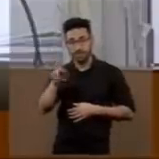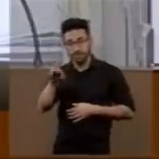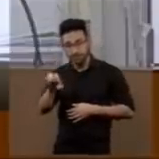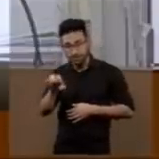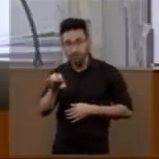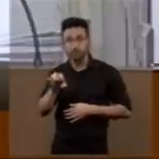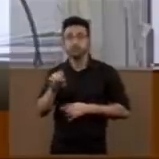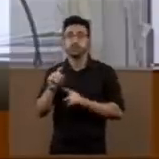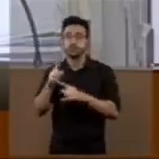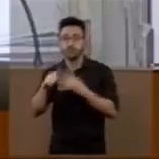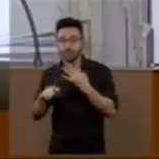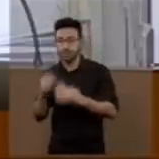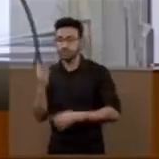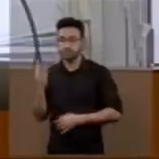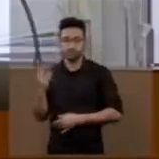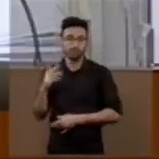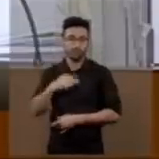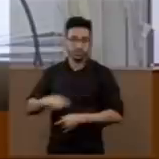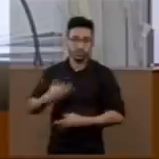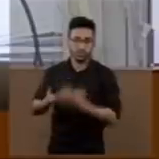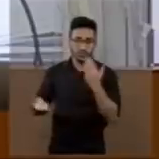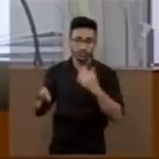Marco Aurélio e Sepúlveda Pertence.